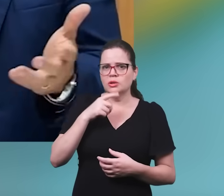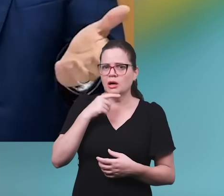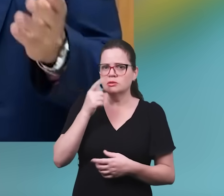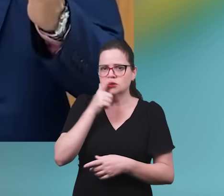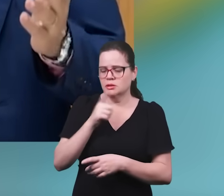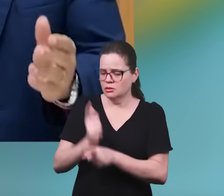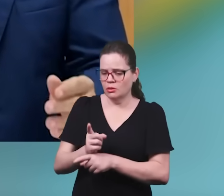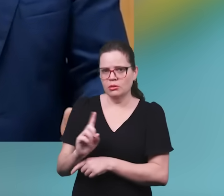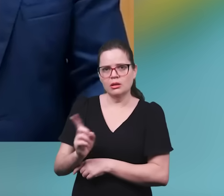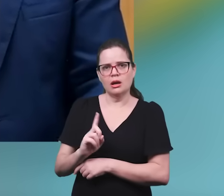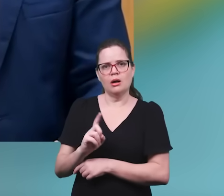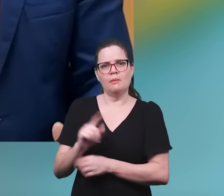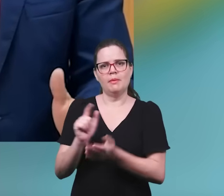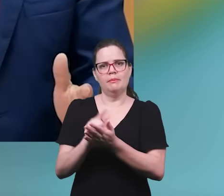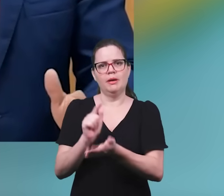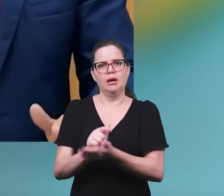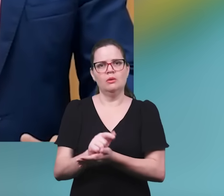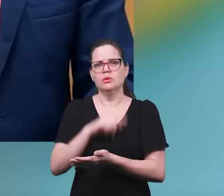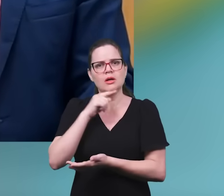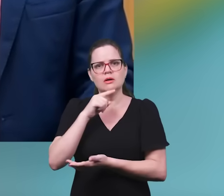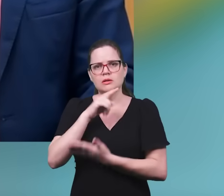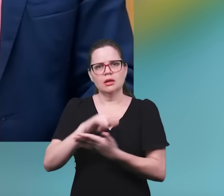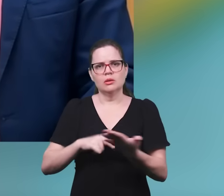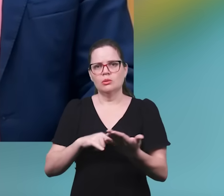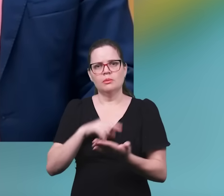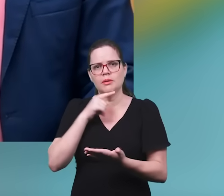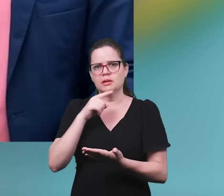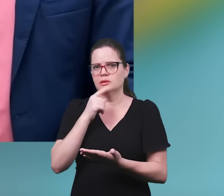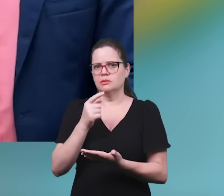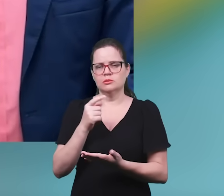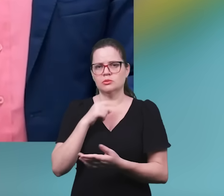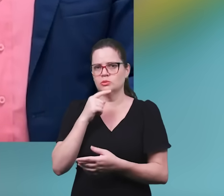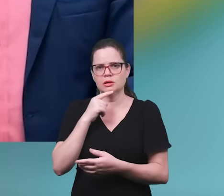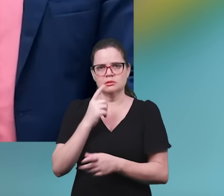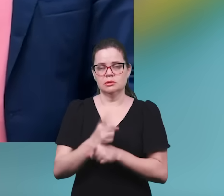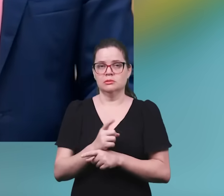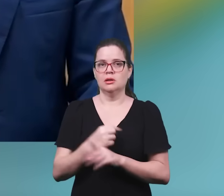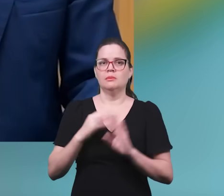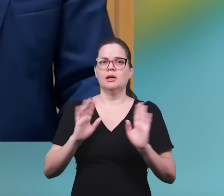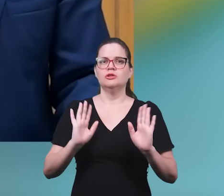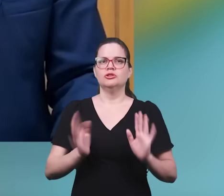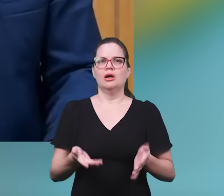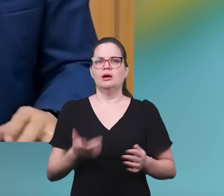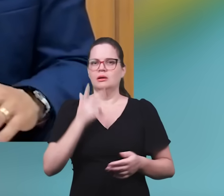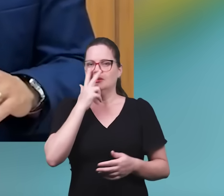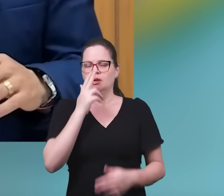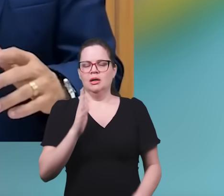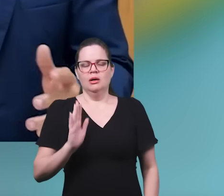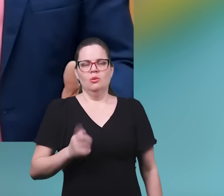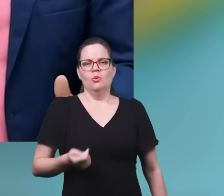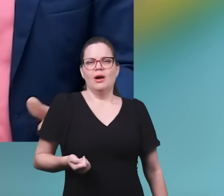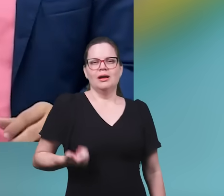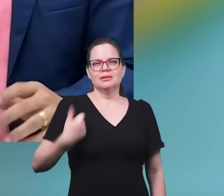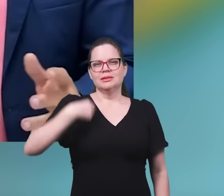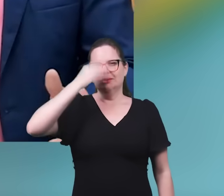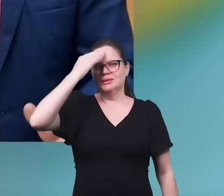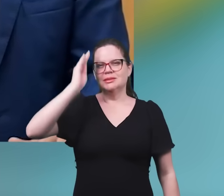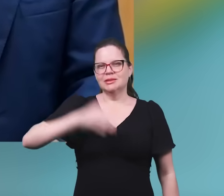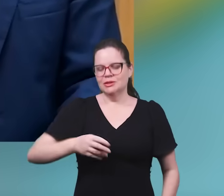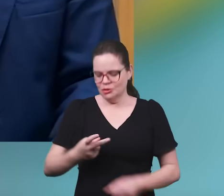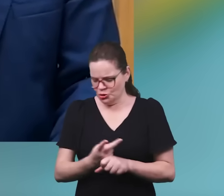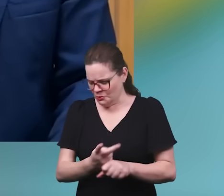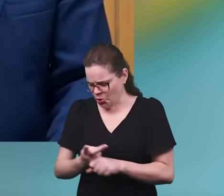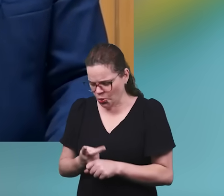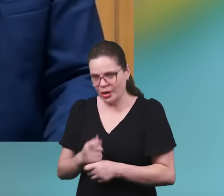eu não estava achando esse papel que no dom estava dizendo. Mas quando ele já desistindo de